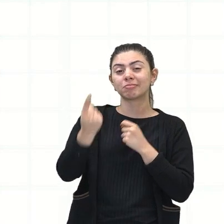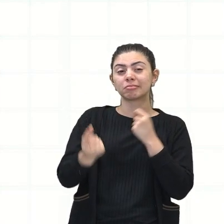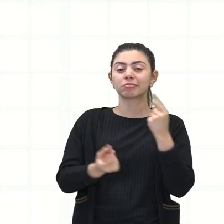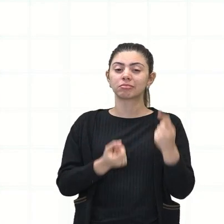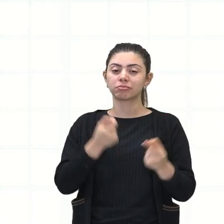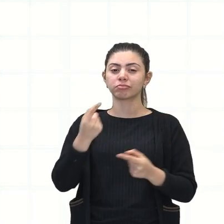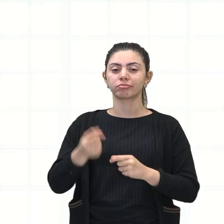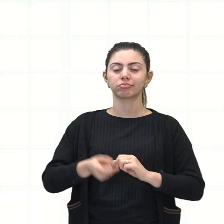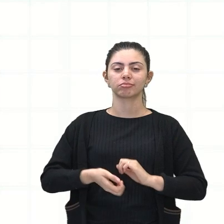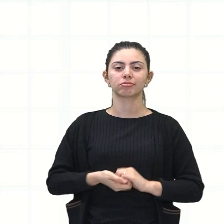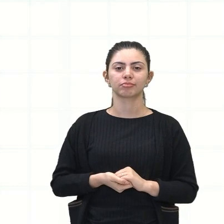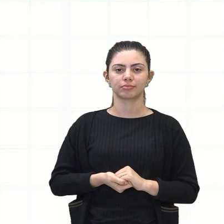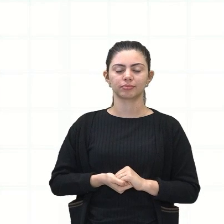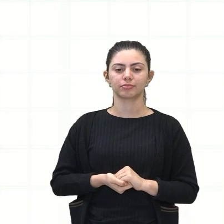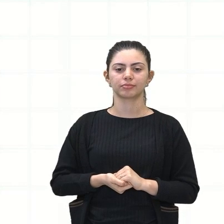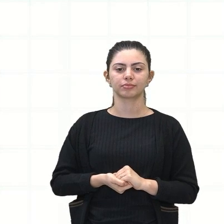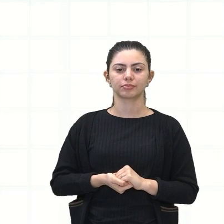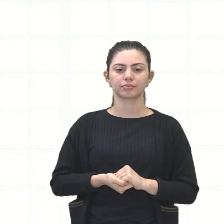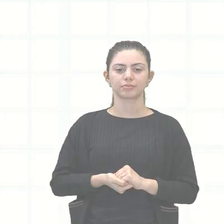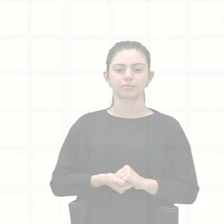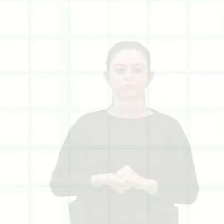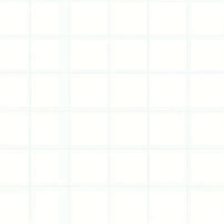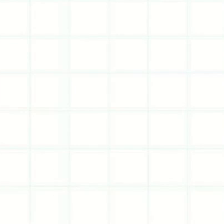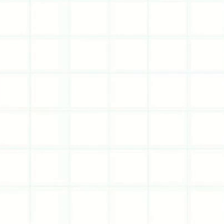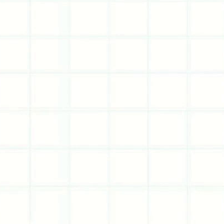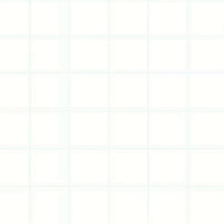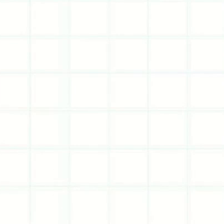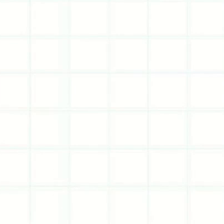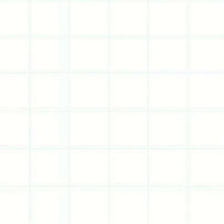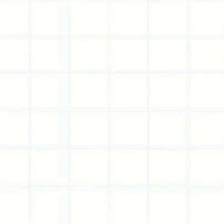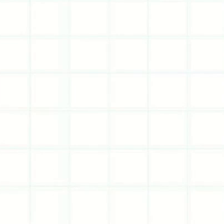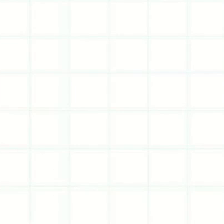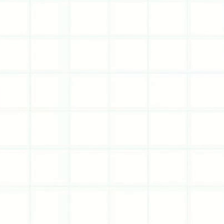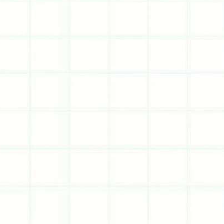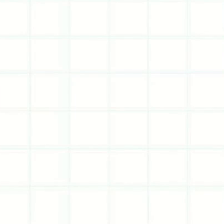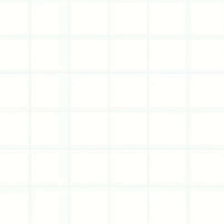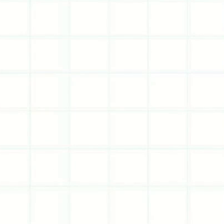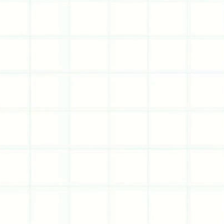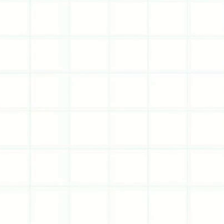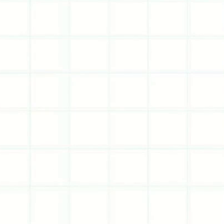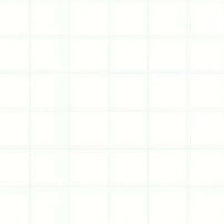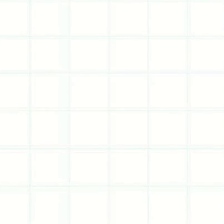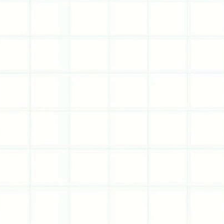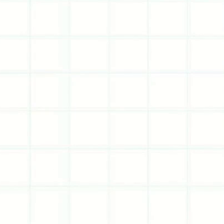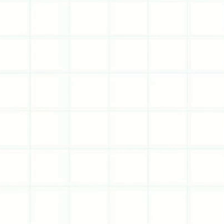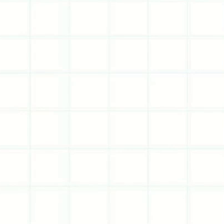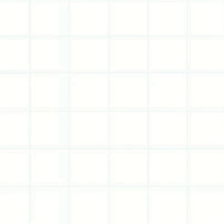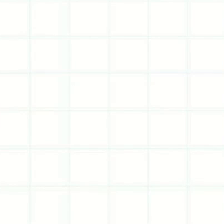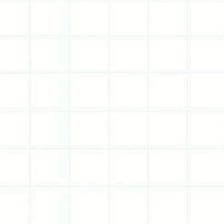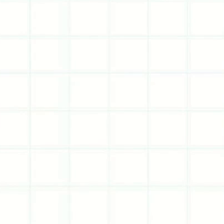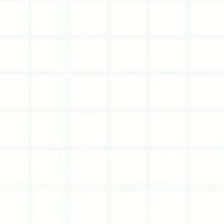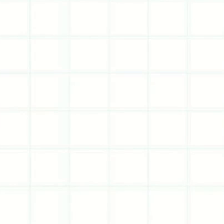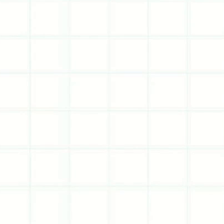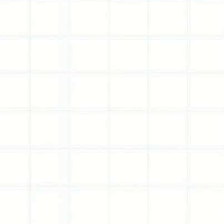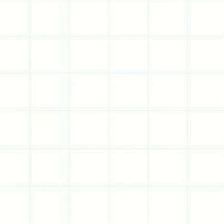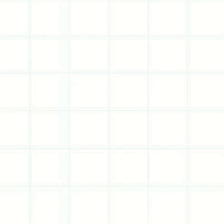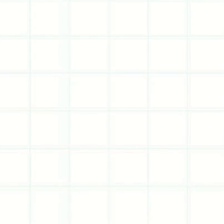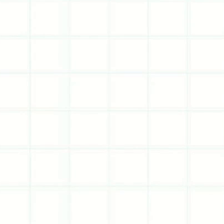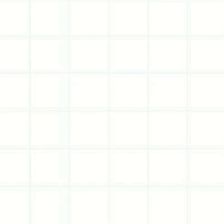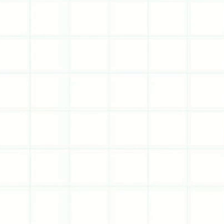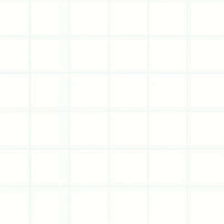eat chocolate. Rarely eat chocolate. De vez em quando vou para academia.